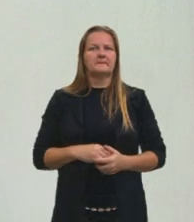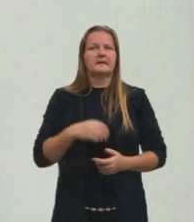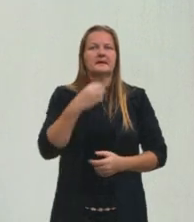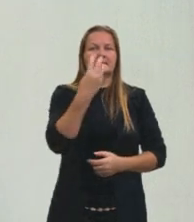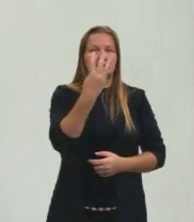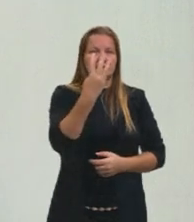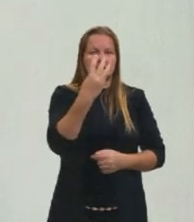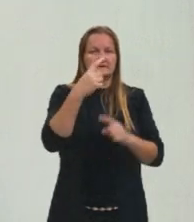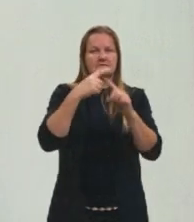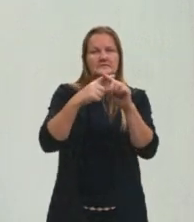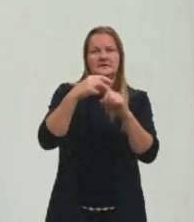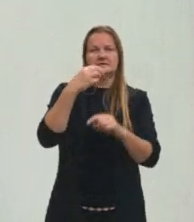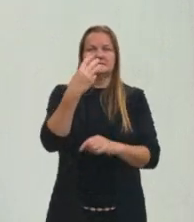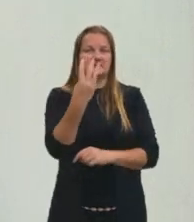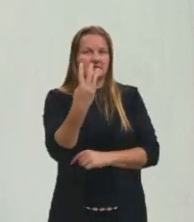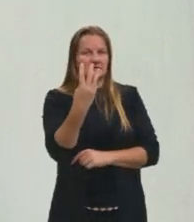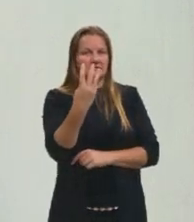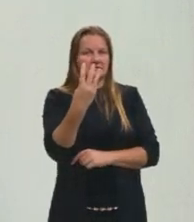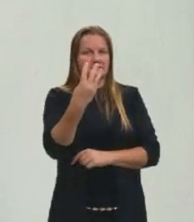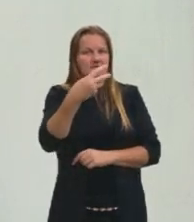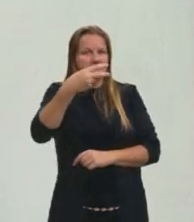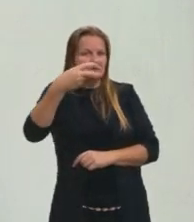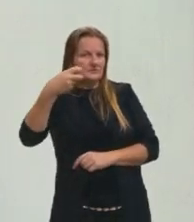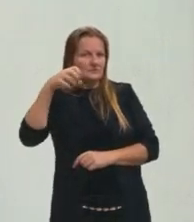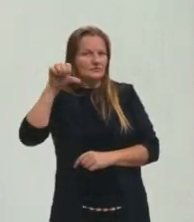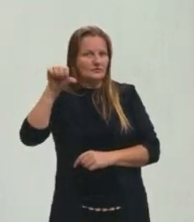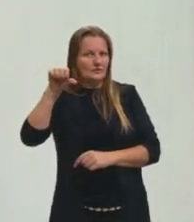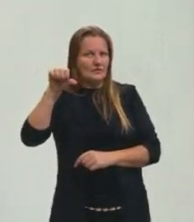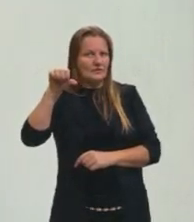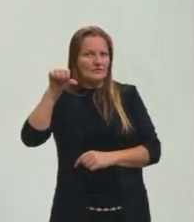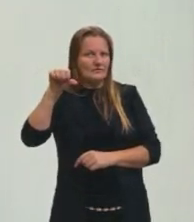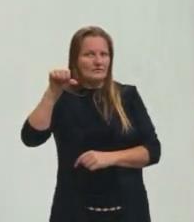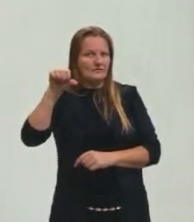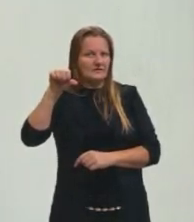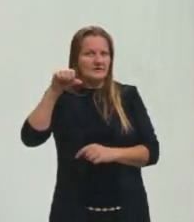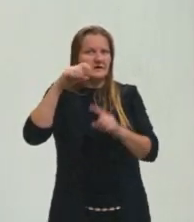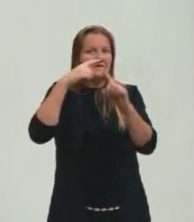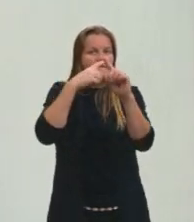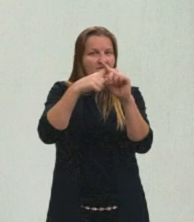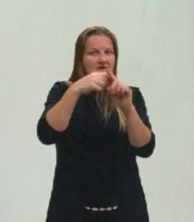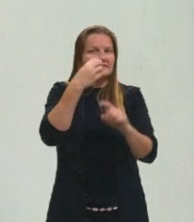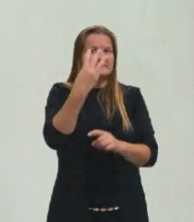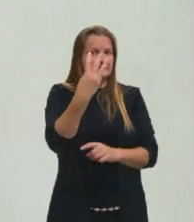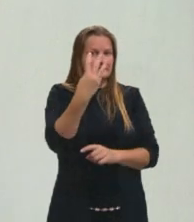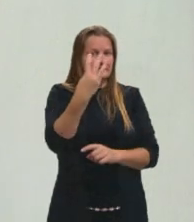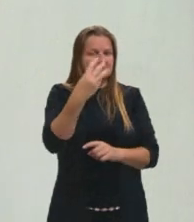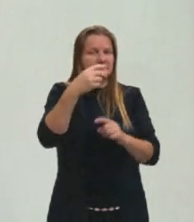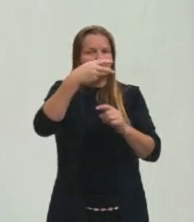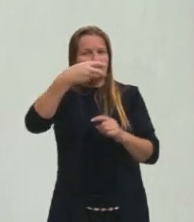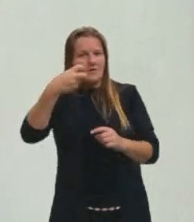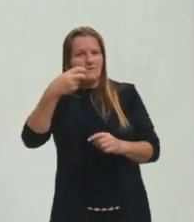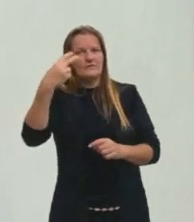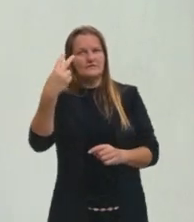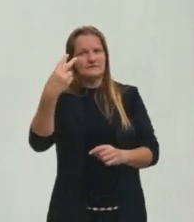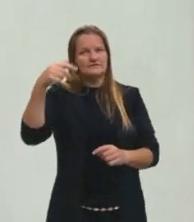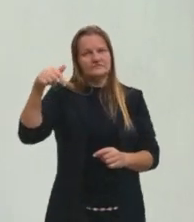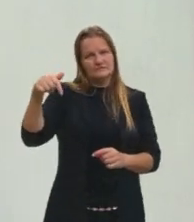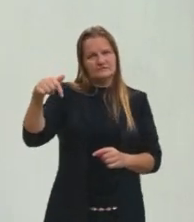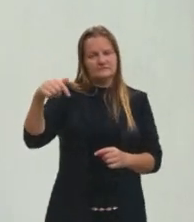três vezes três vai dar nove e nove X3 27